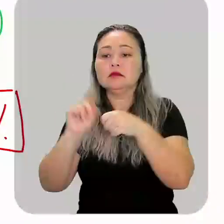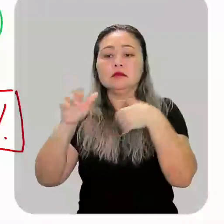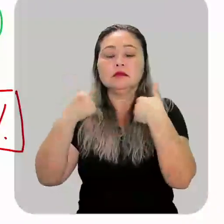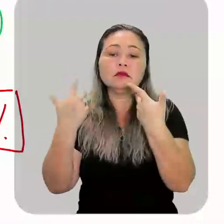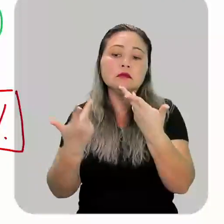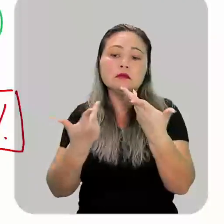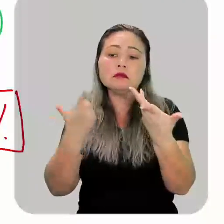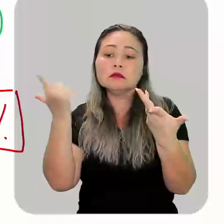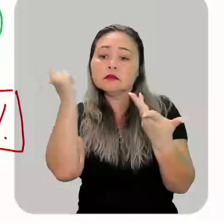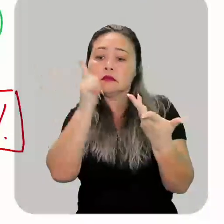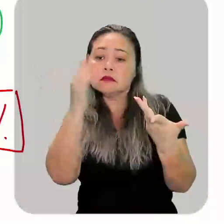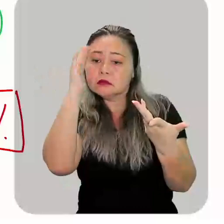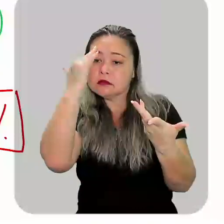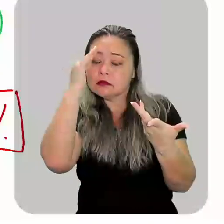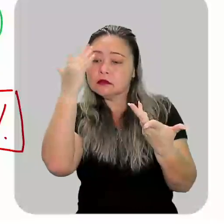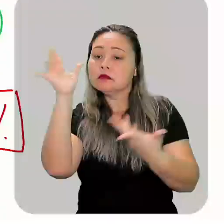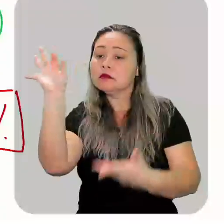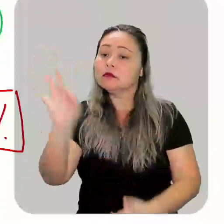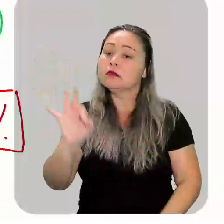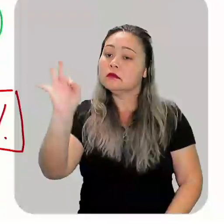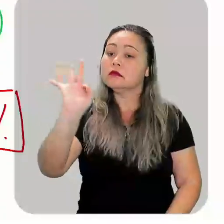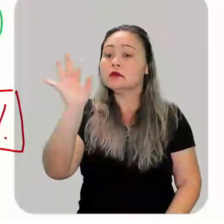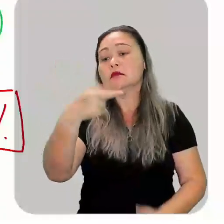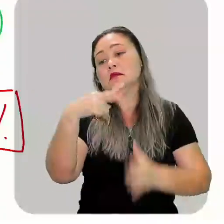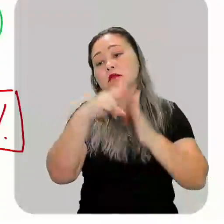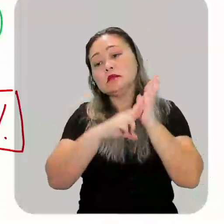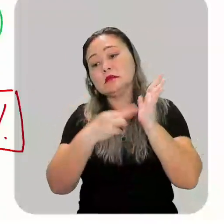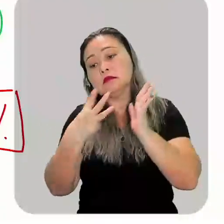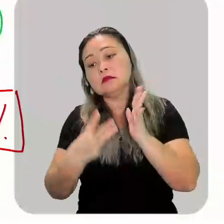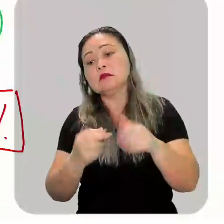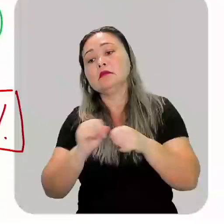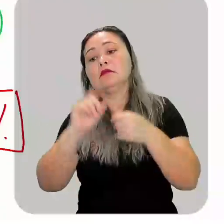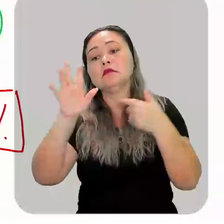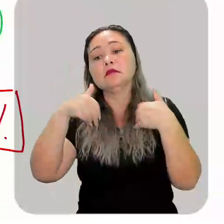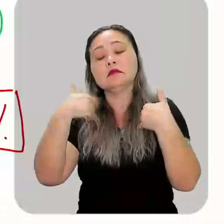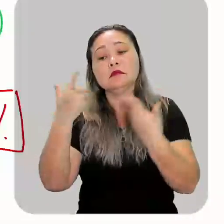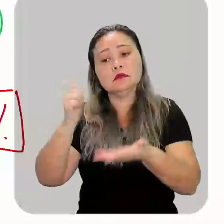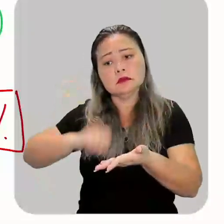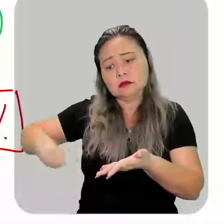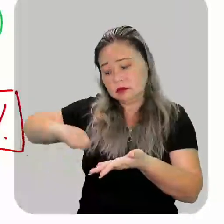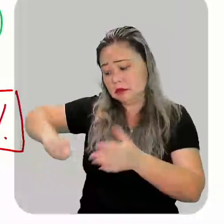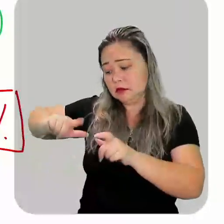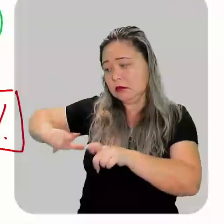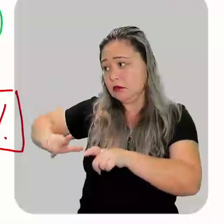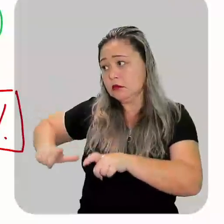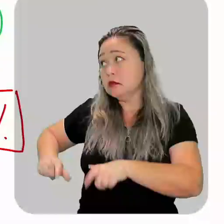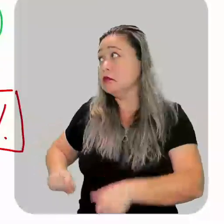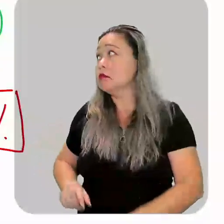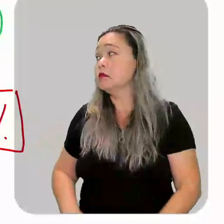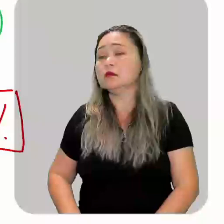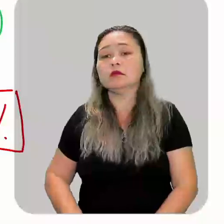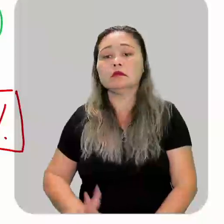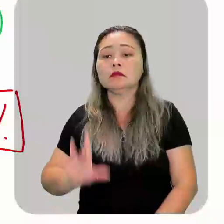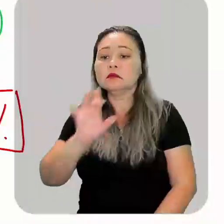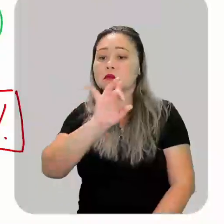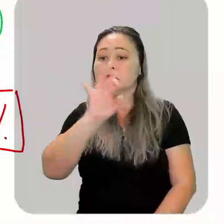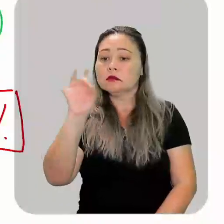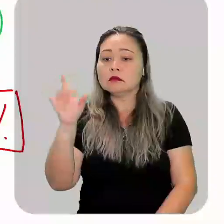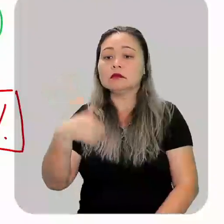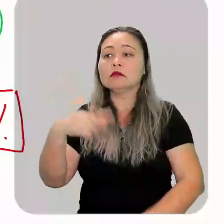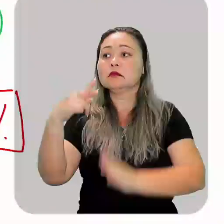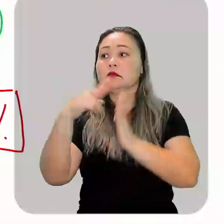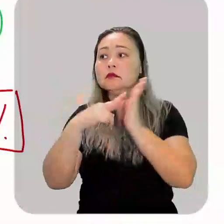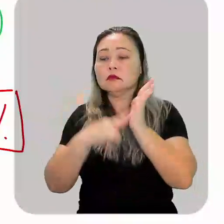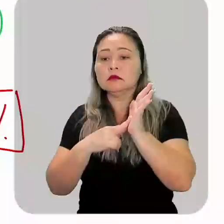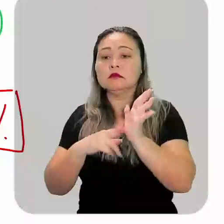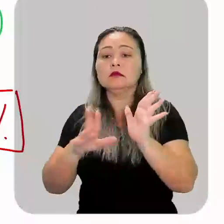você não consegue compreender muito bem porcentagem e regra de 3, já anota aqui a definição de cada uma, as